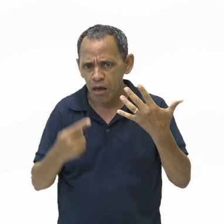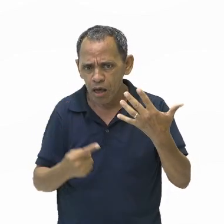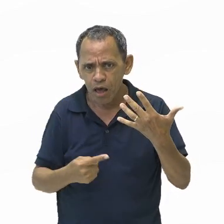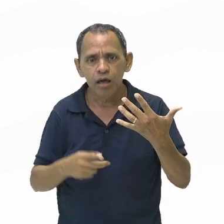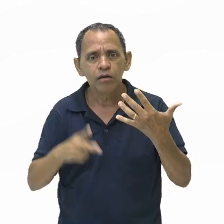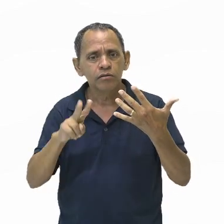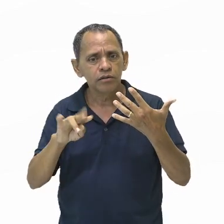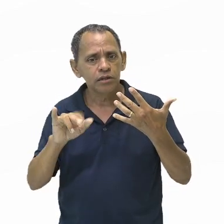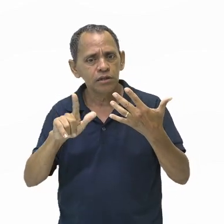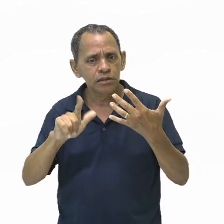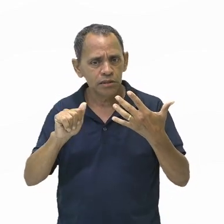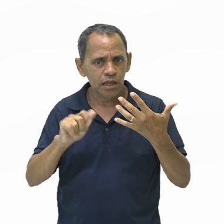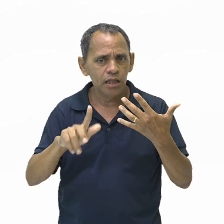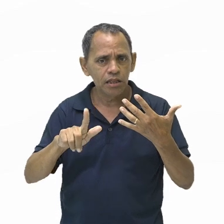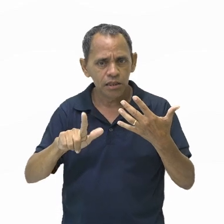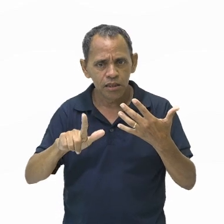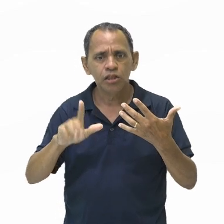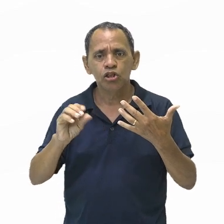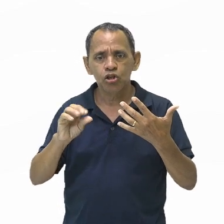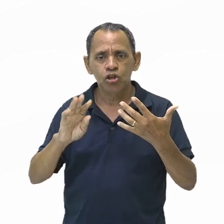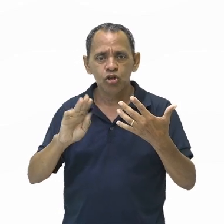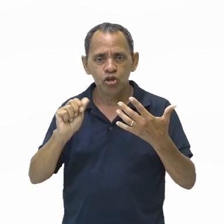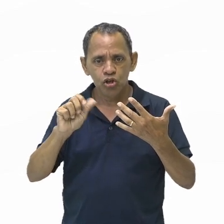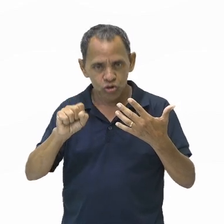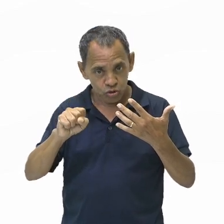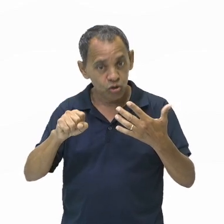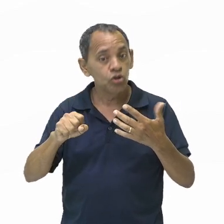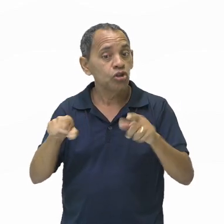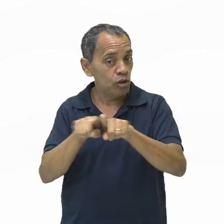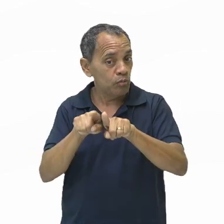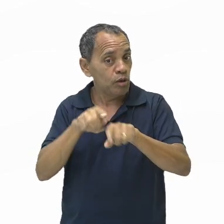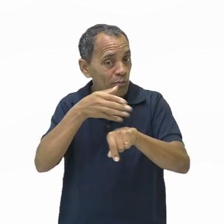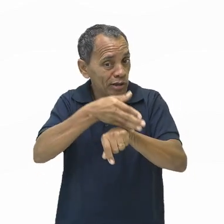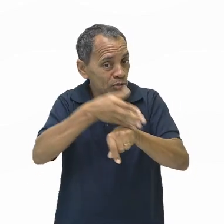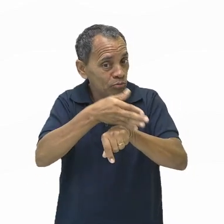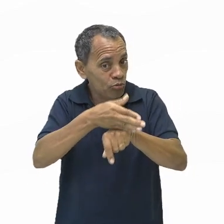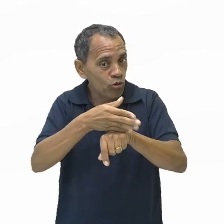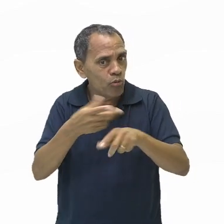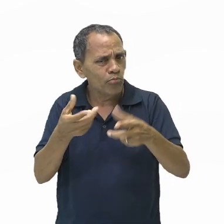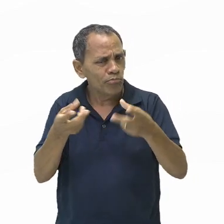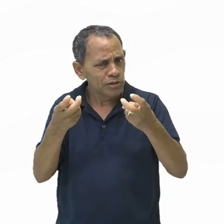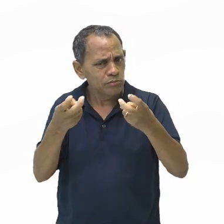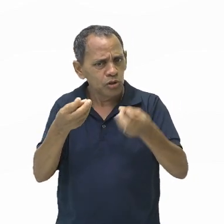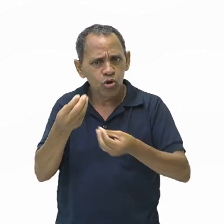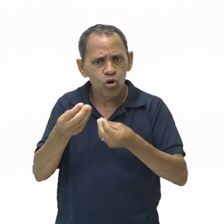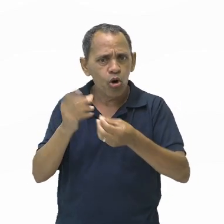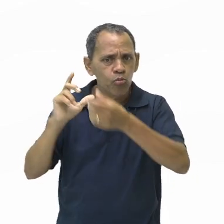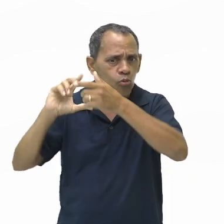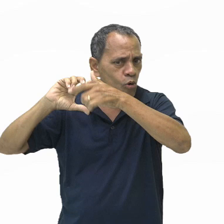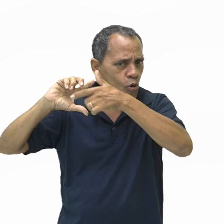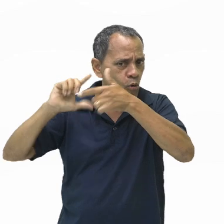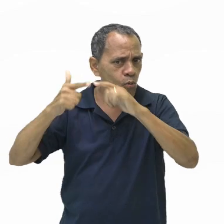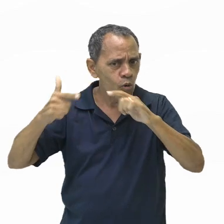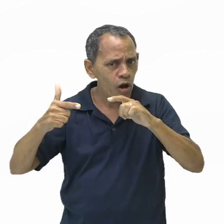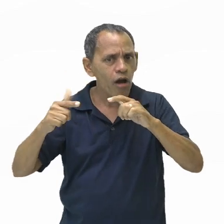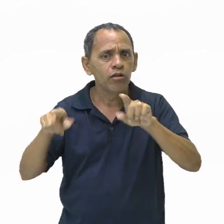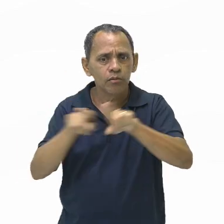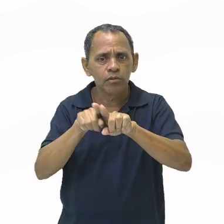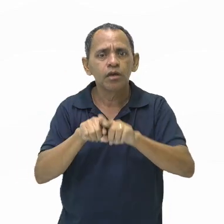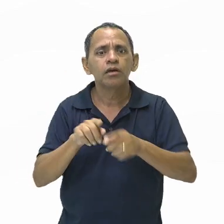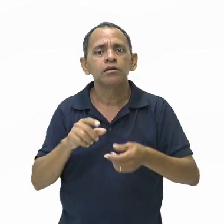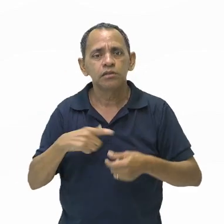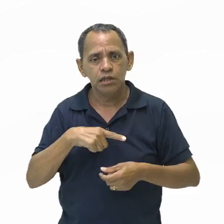também. Villa-Lobos, que era música, sim, participou, para vocês verem como o modernismo, ele envolveu vários tipos de arte, tá bom?